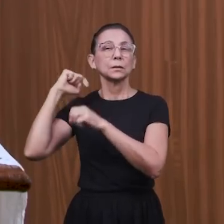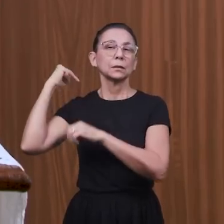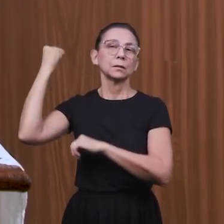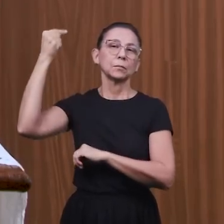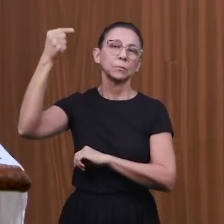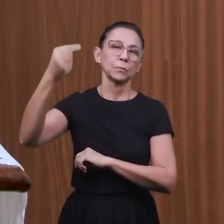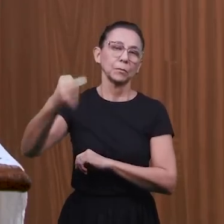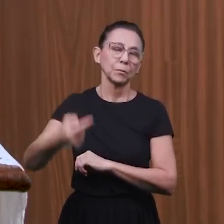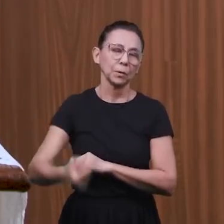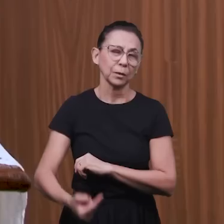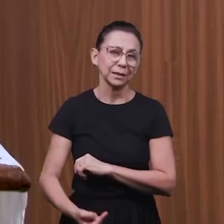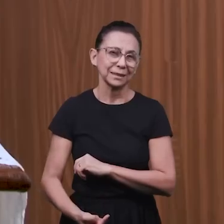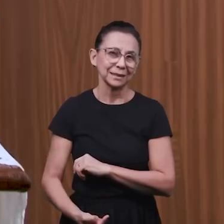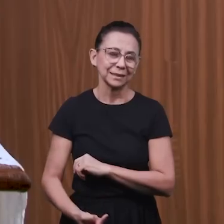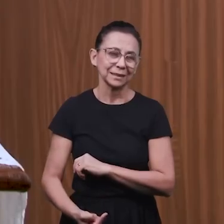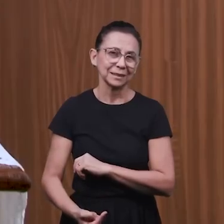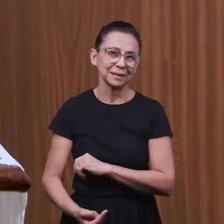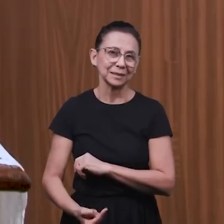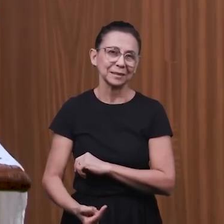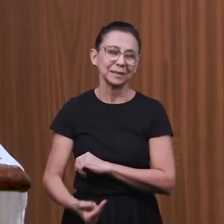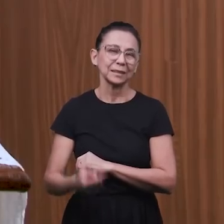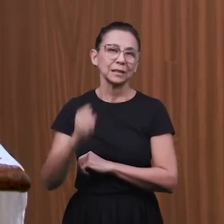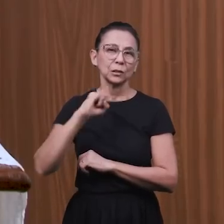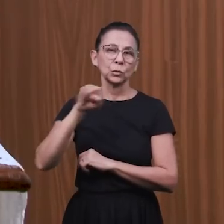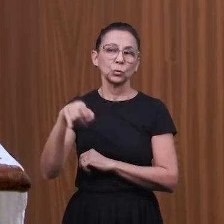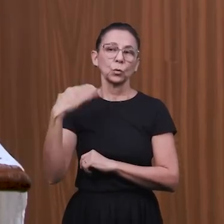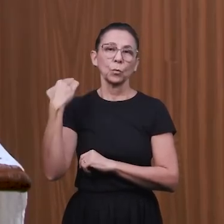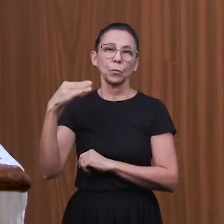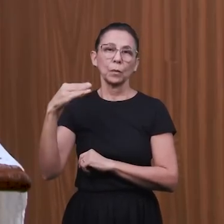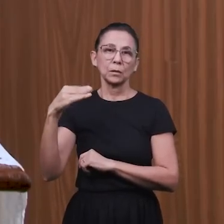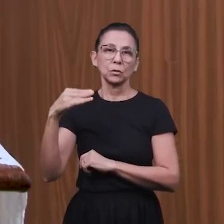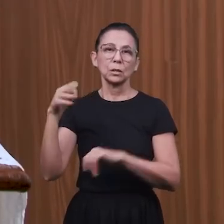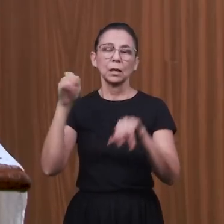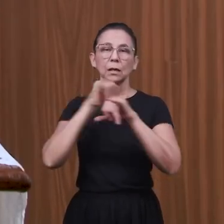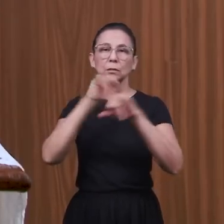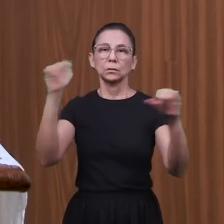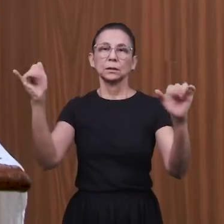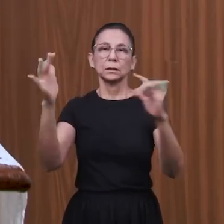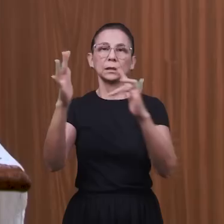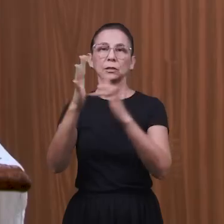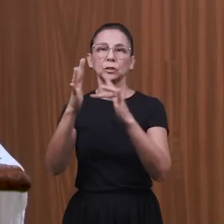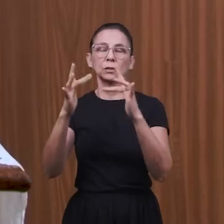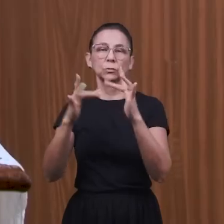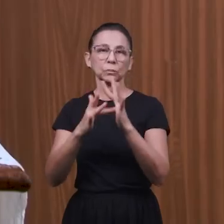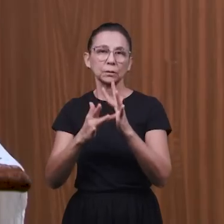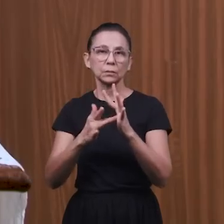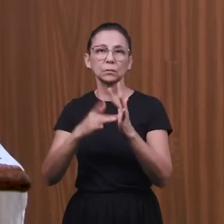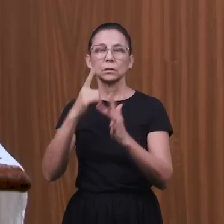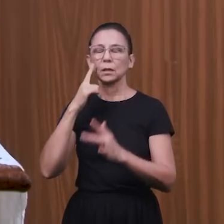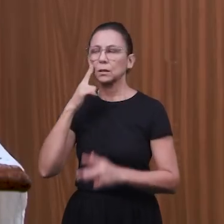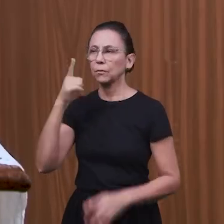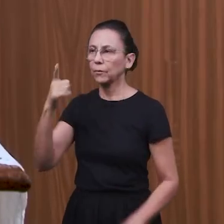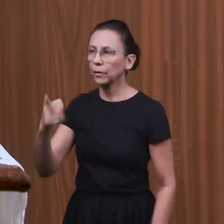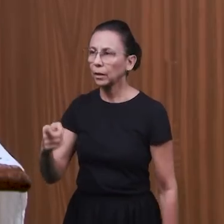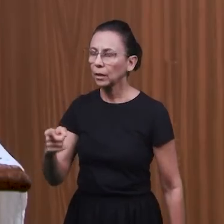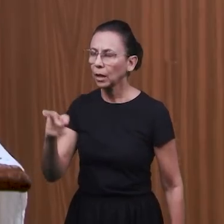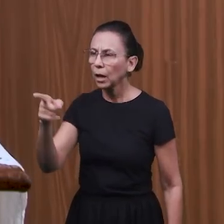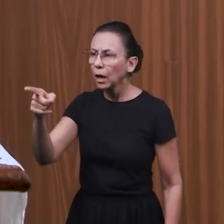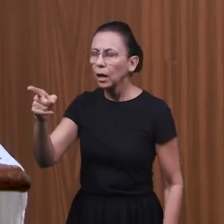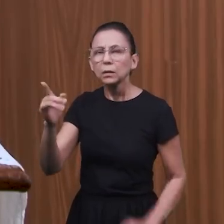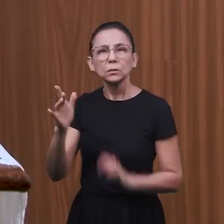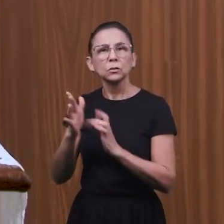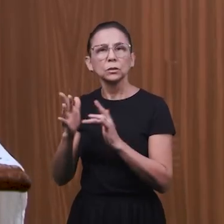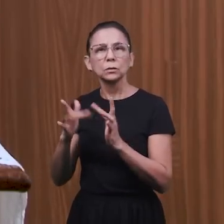responde a pergunta de 2000 anos. Ele aponta para Jesus e diz: eis aí o Cordeiro de Deus que